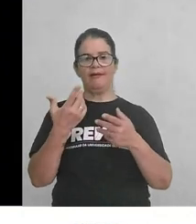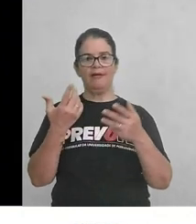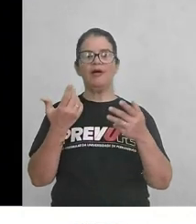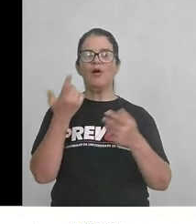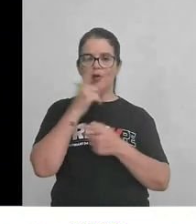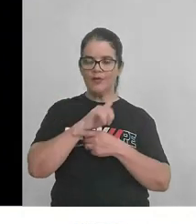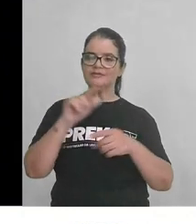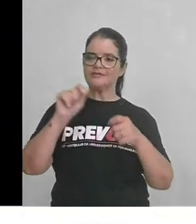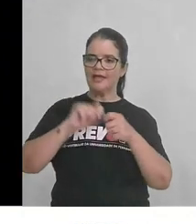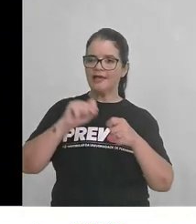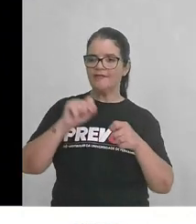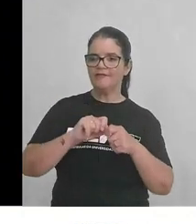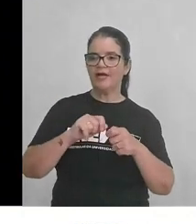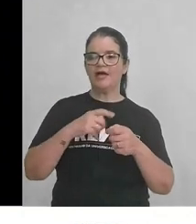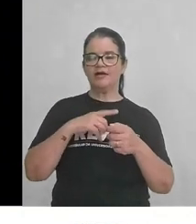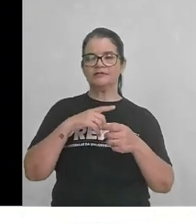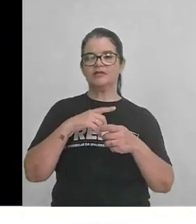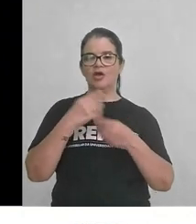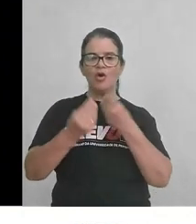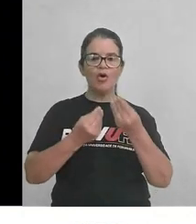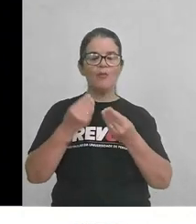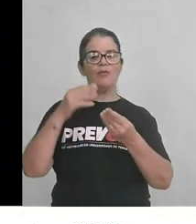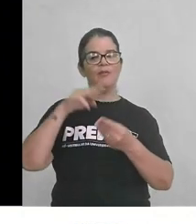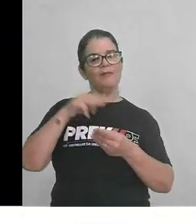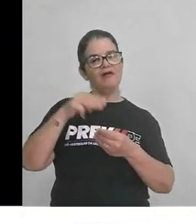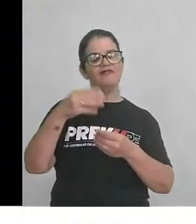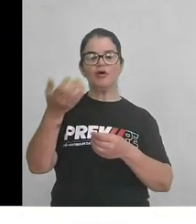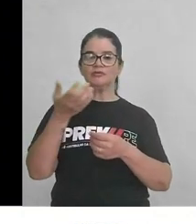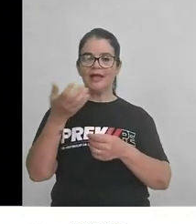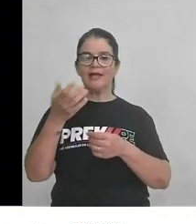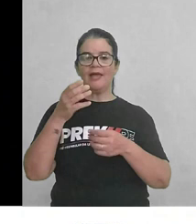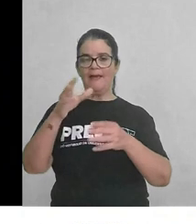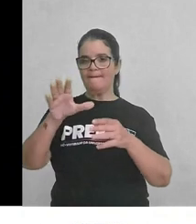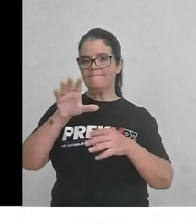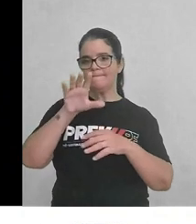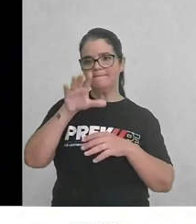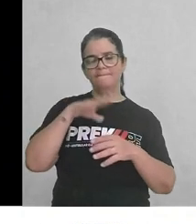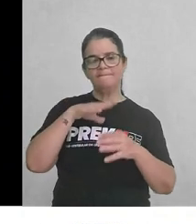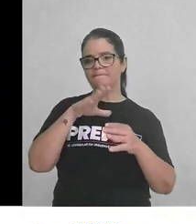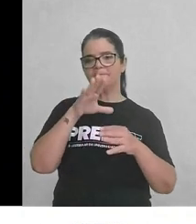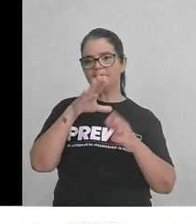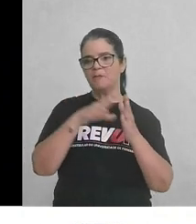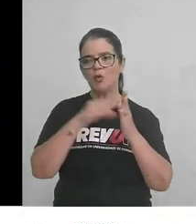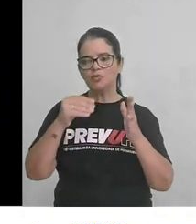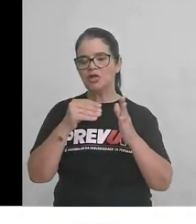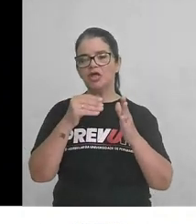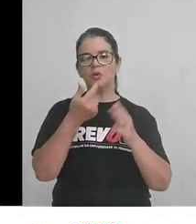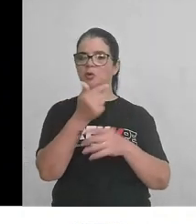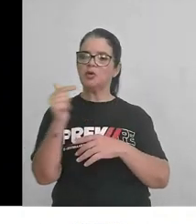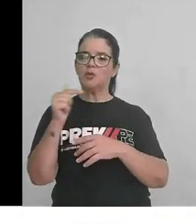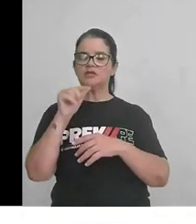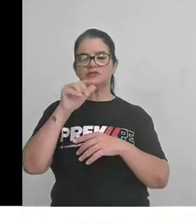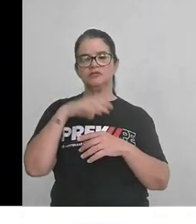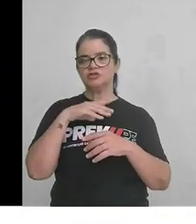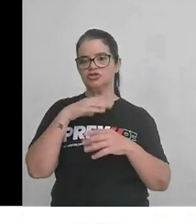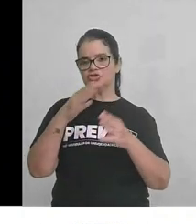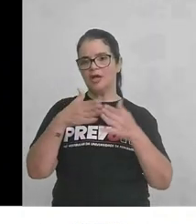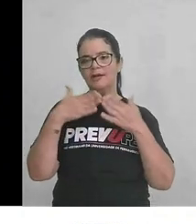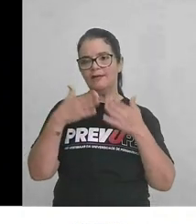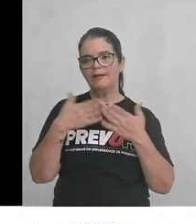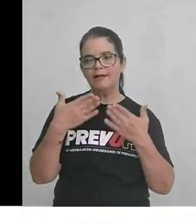não existe, pode ser esperto demais fazer a chave da felicidade. Então, vamos